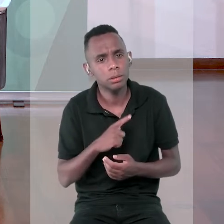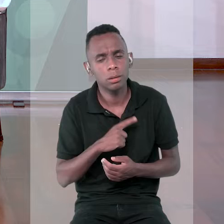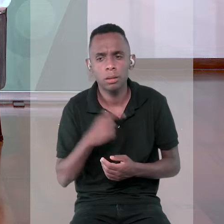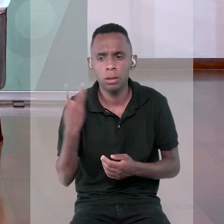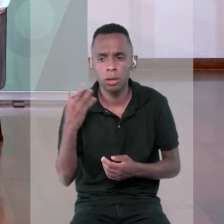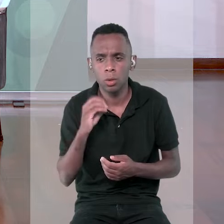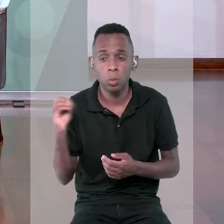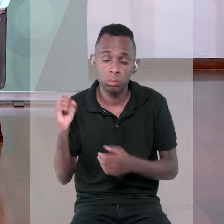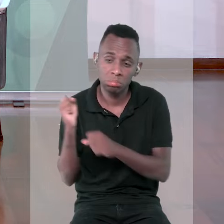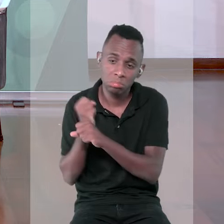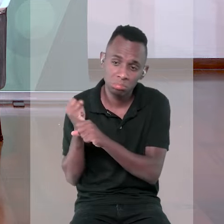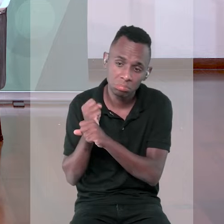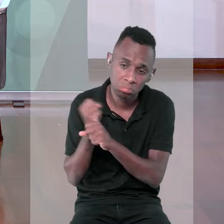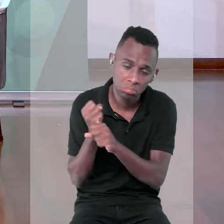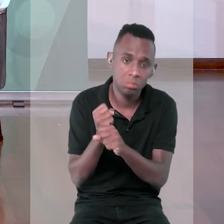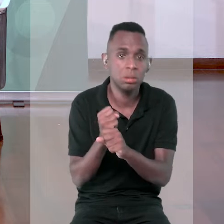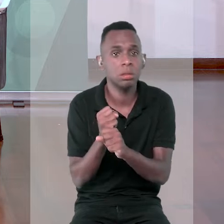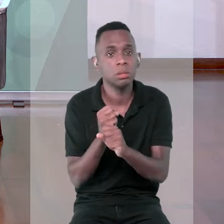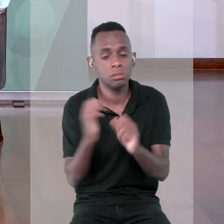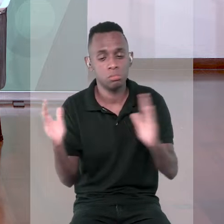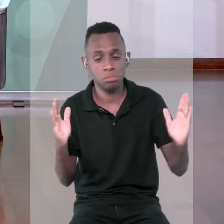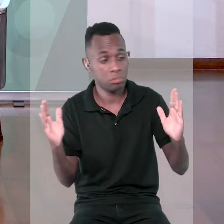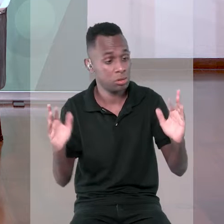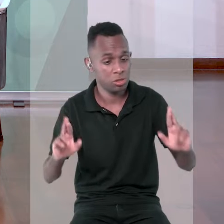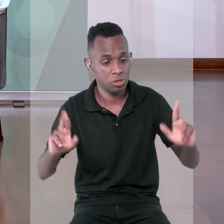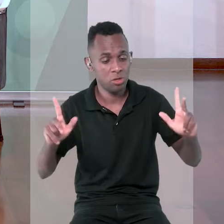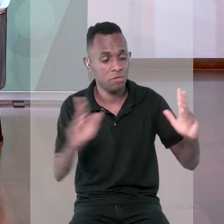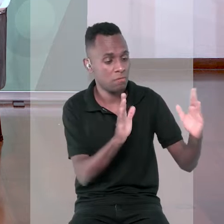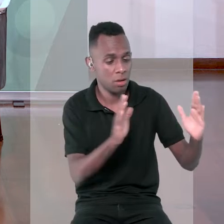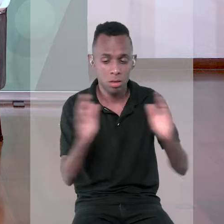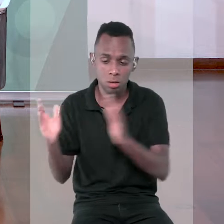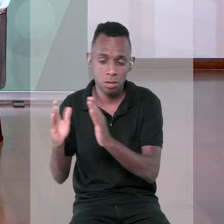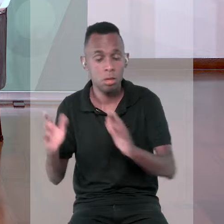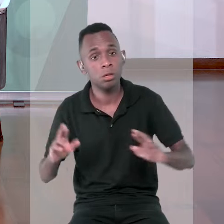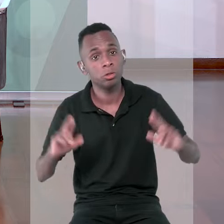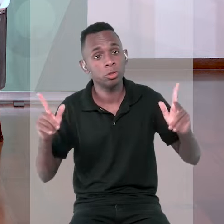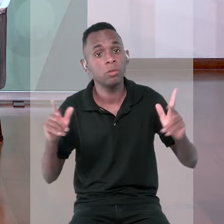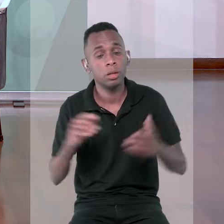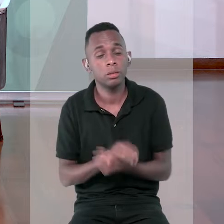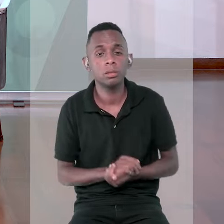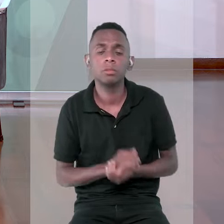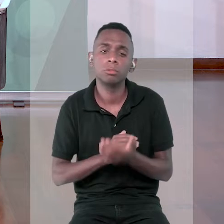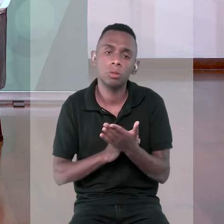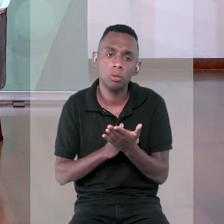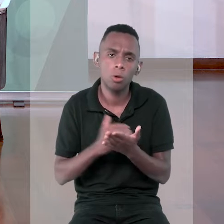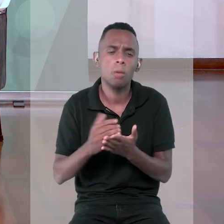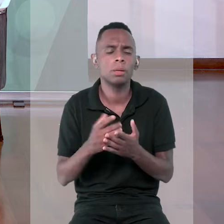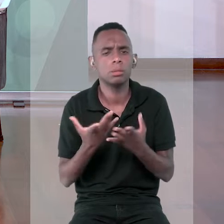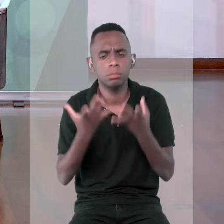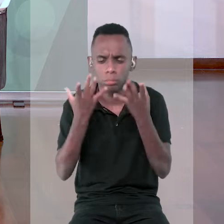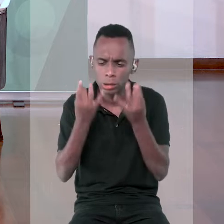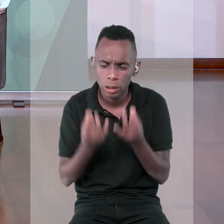400 anos, né, separando as duas, uma distância geográfica gigantesca, né? E aí você começa a